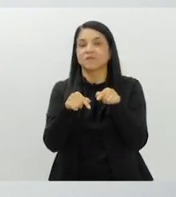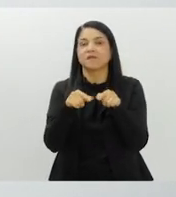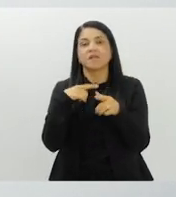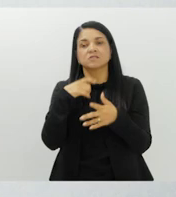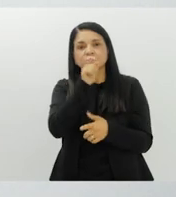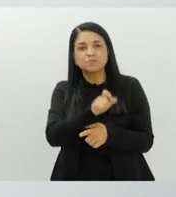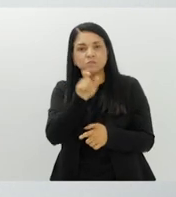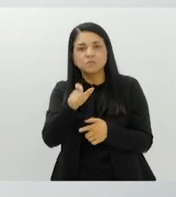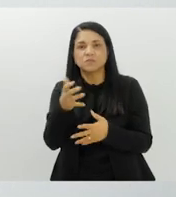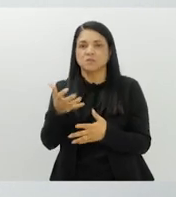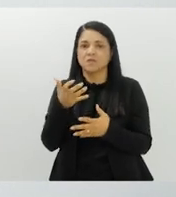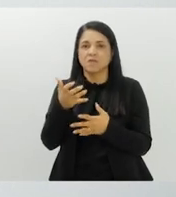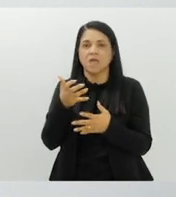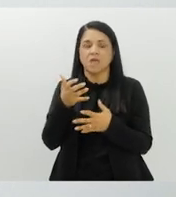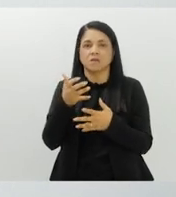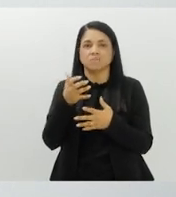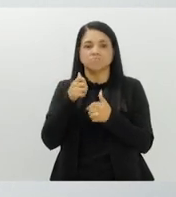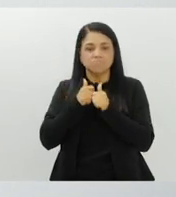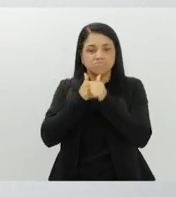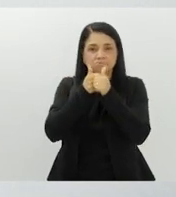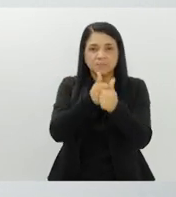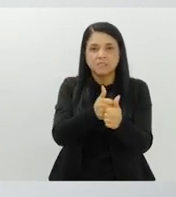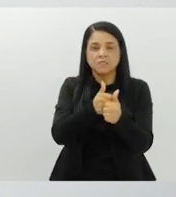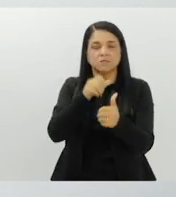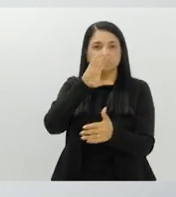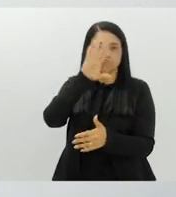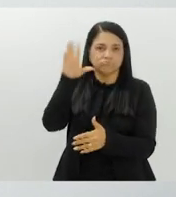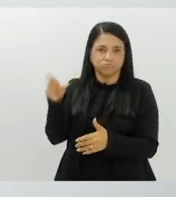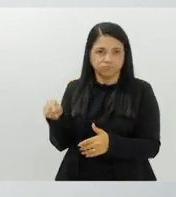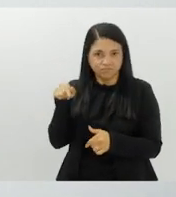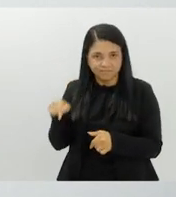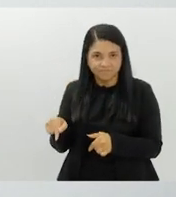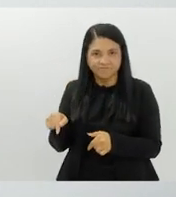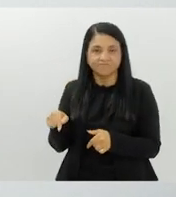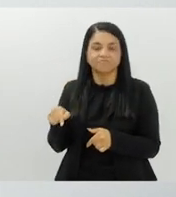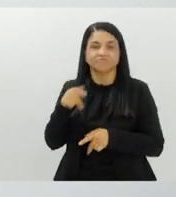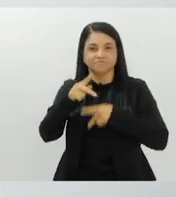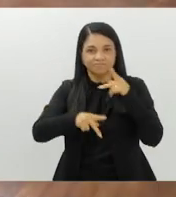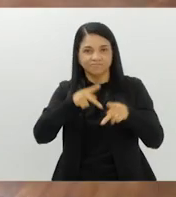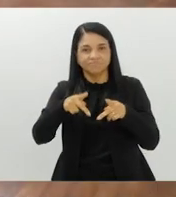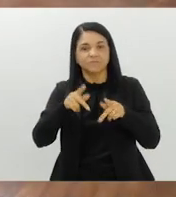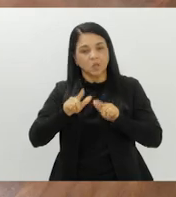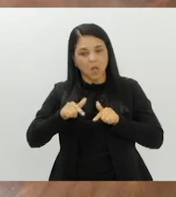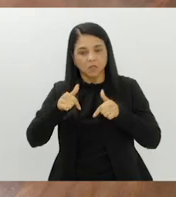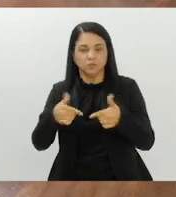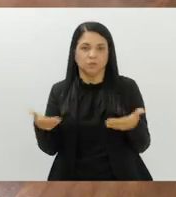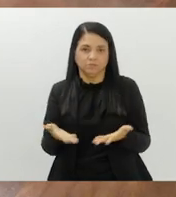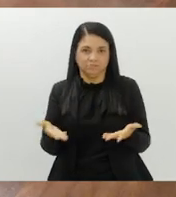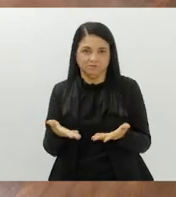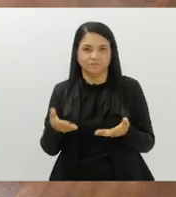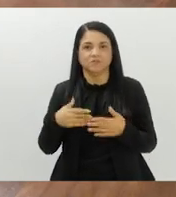querem e seguem perseguindo os povos de terreiro estão operando na atualidade. Muito obrigado.